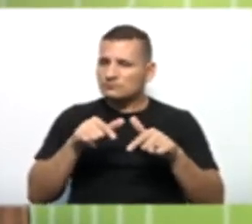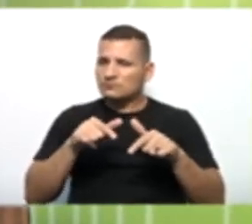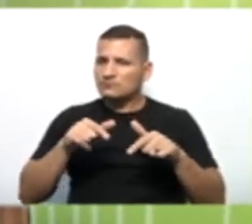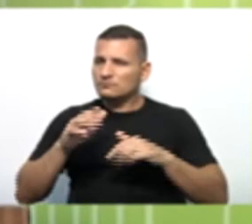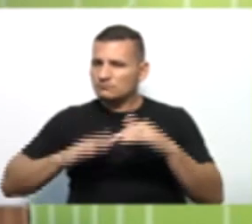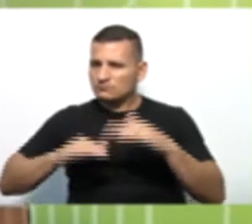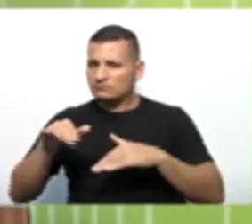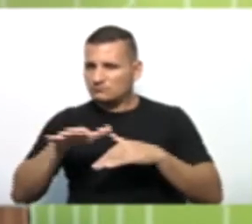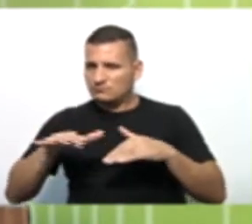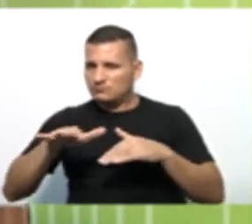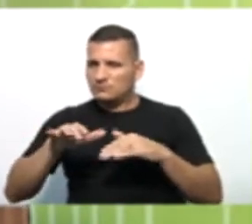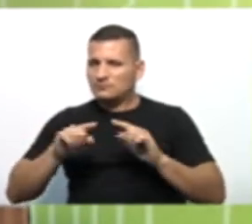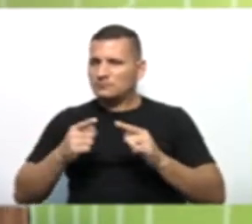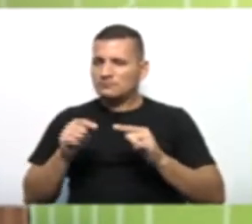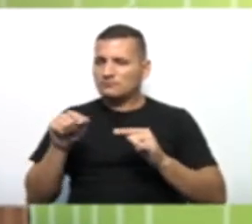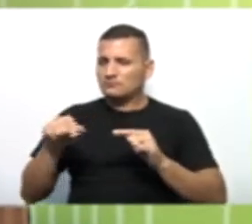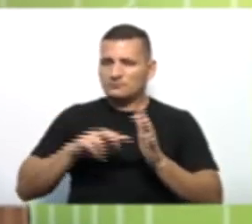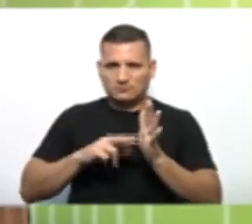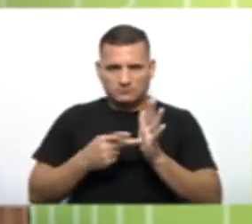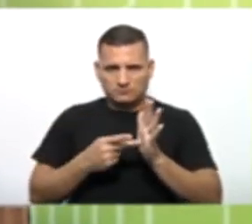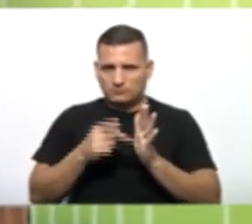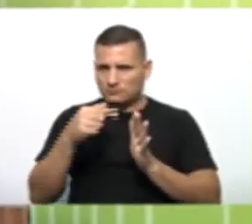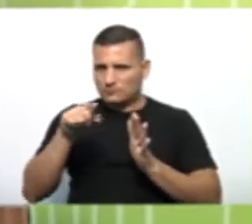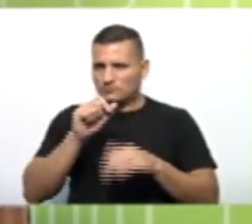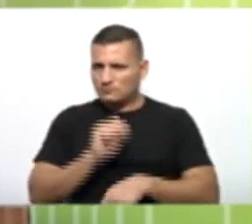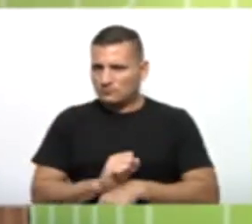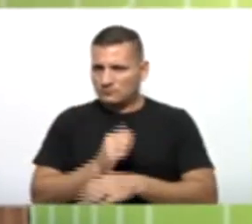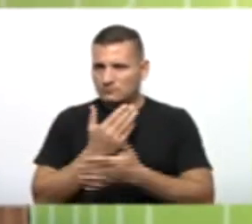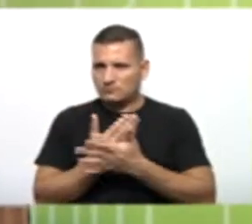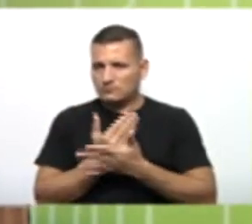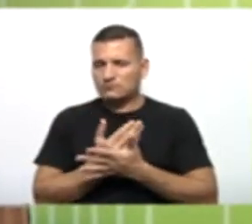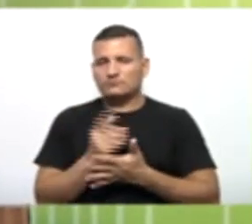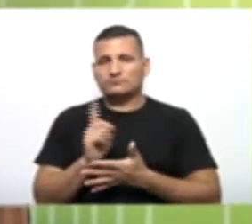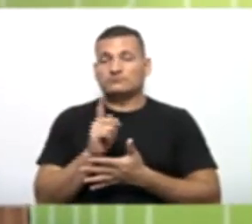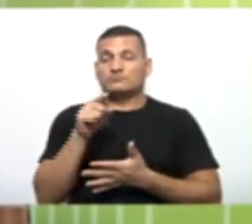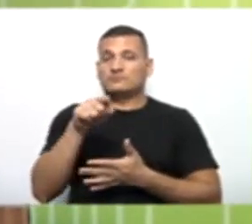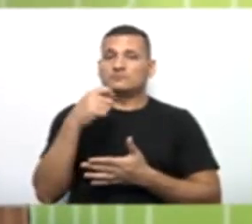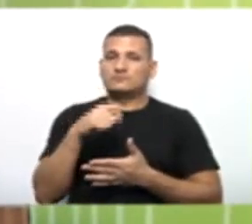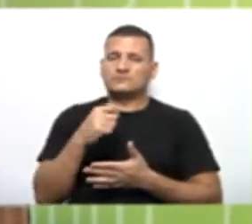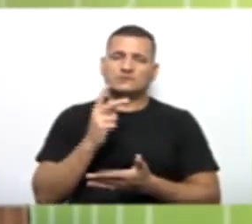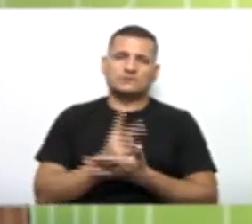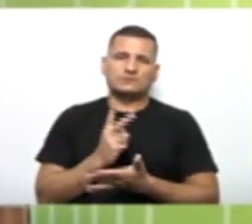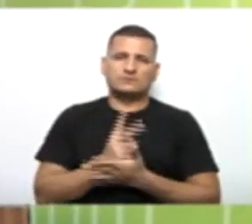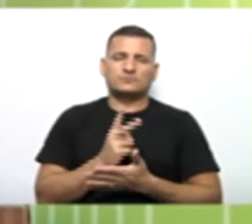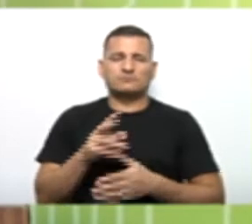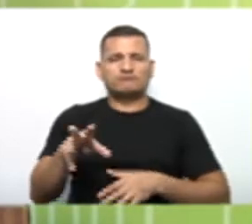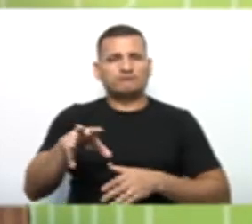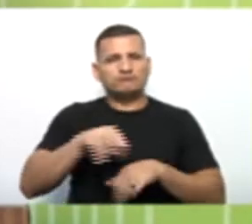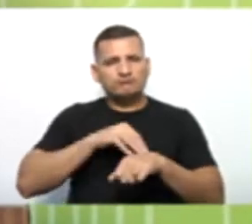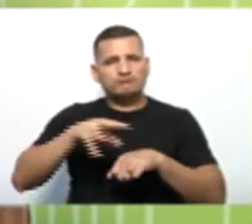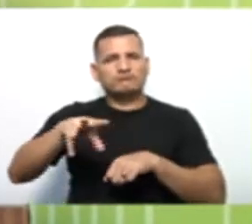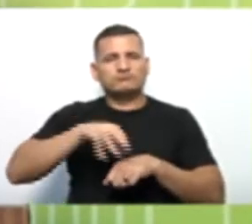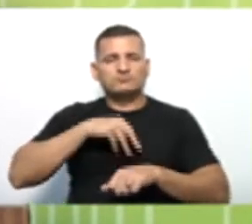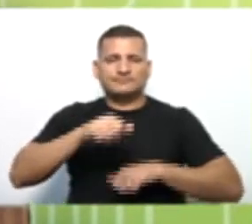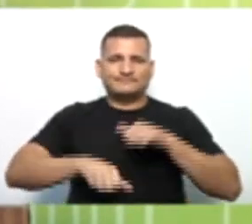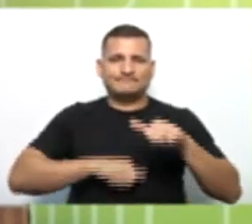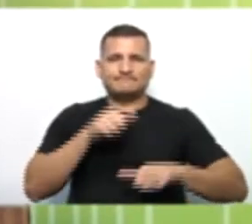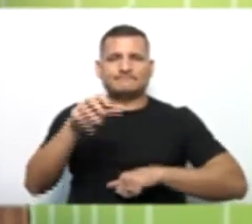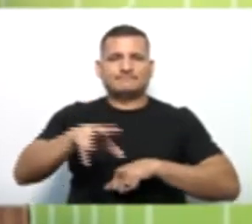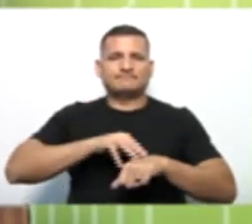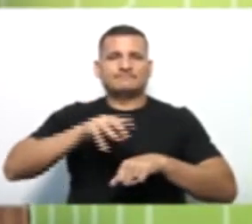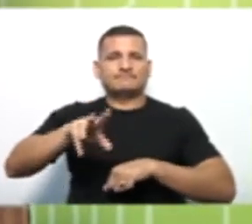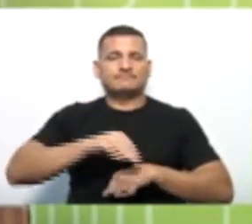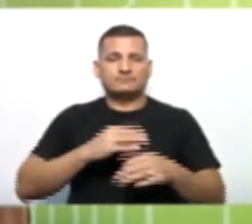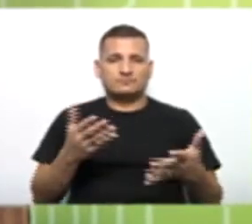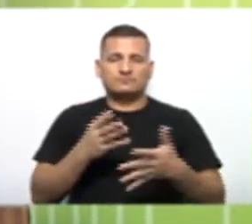mas isso não significa que vocês vão ter que parar de estudar vocês precisarão se atualizar né o conhecimento científico hoje